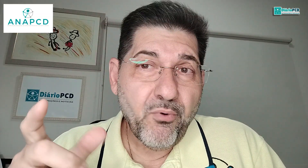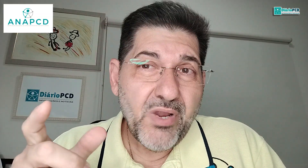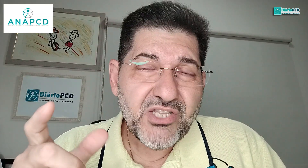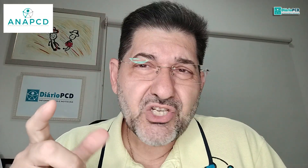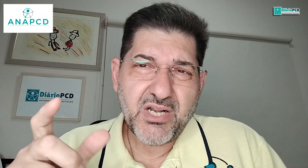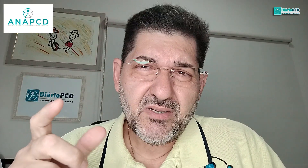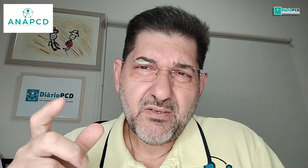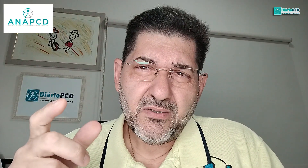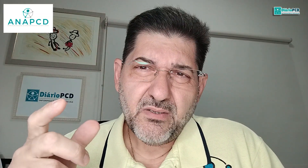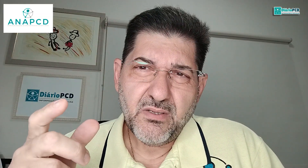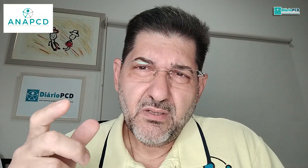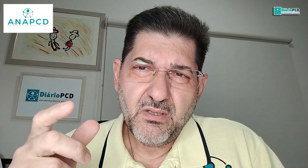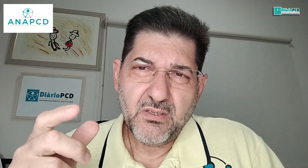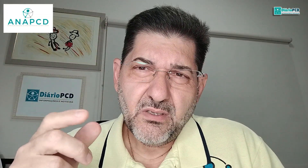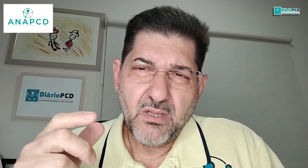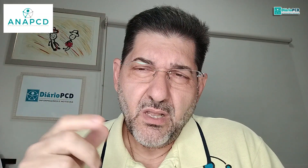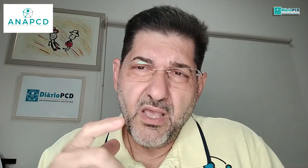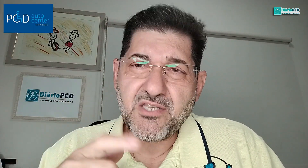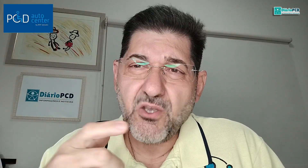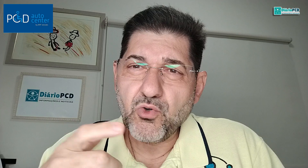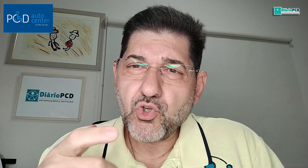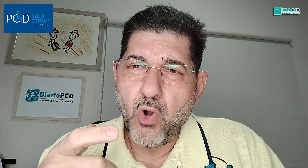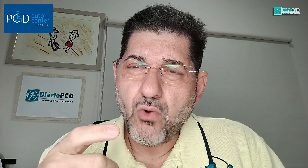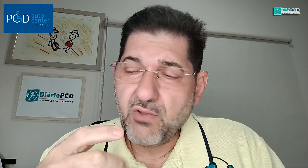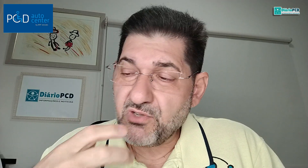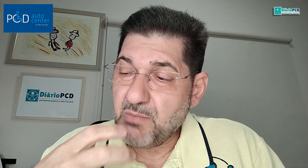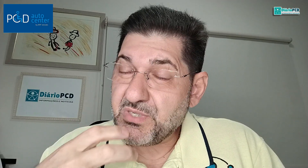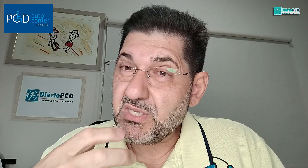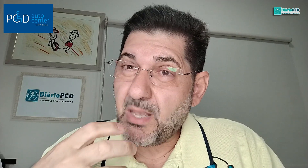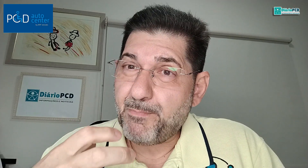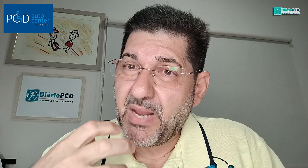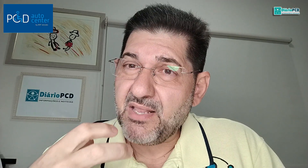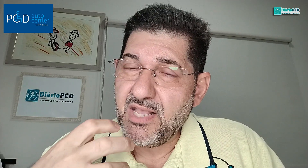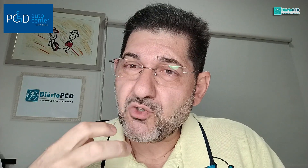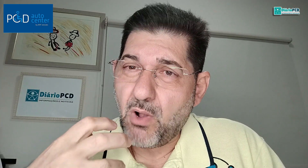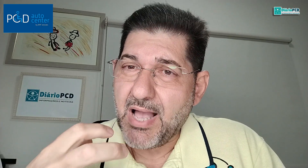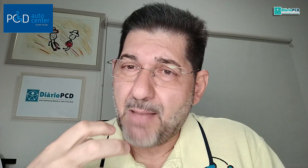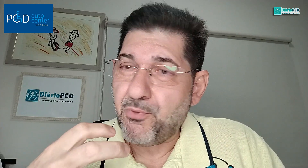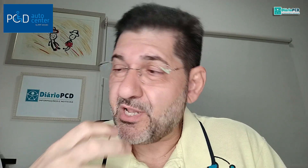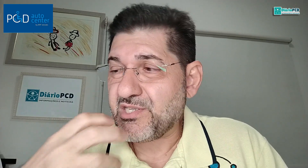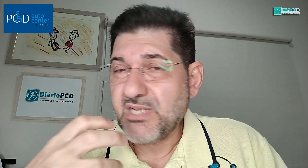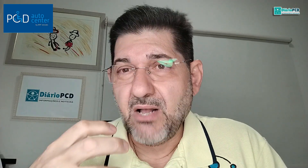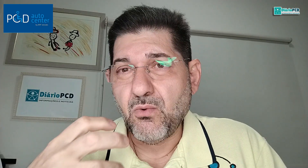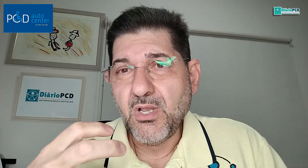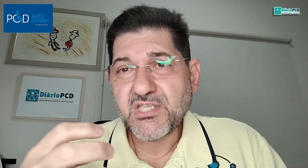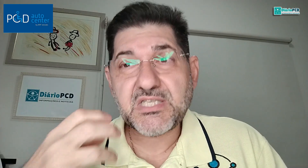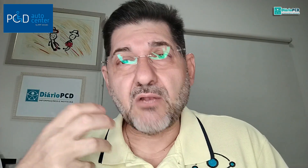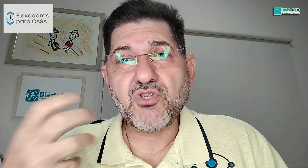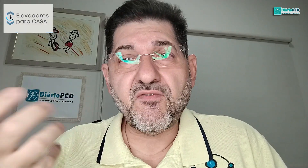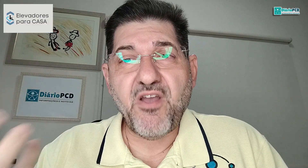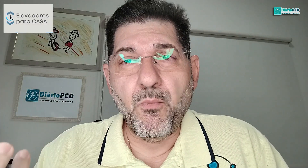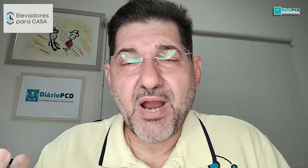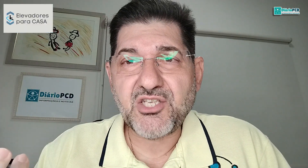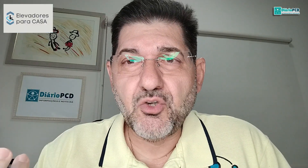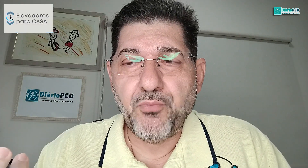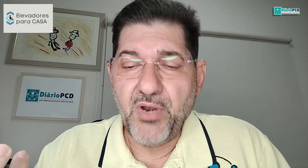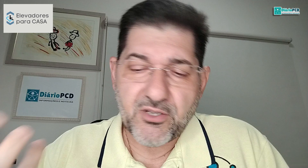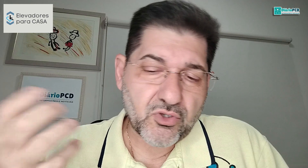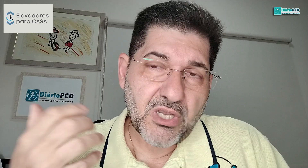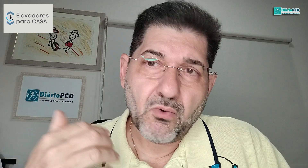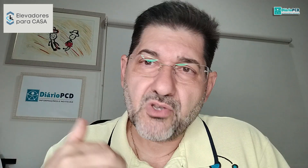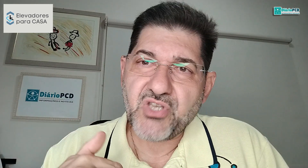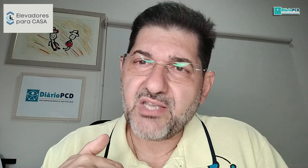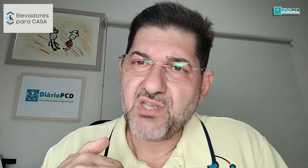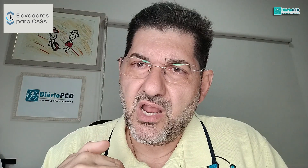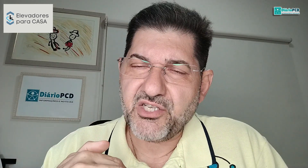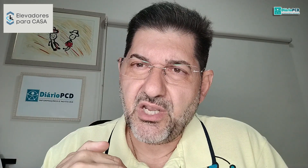Essa é a política. Esse é o jogo que você precisa aprender a jogar, porque senão, se você não tiver um partido